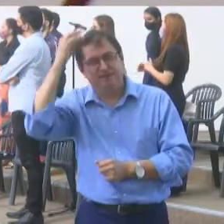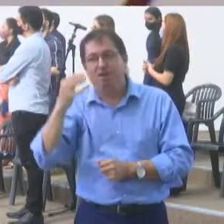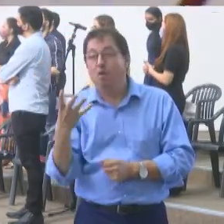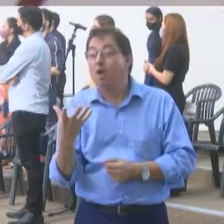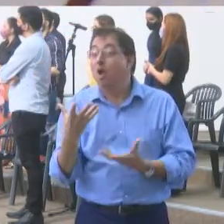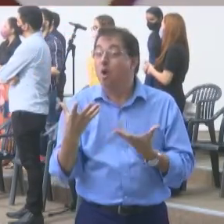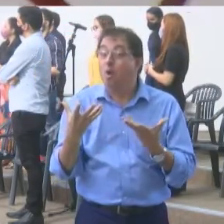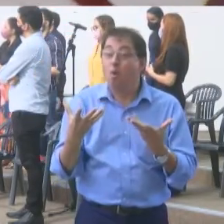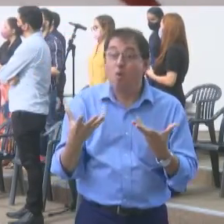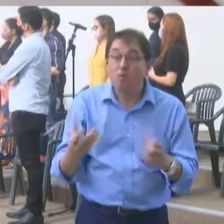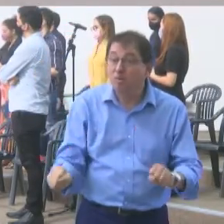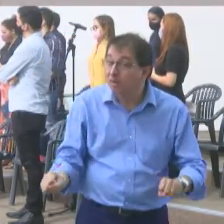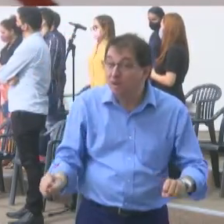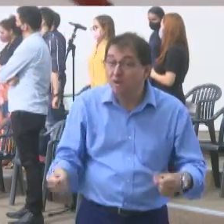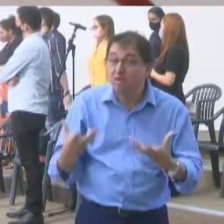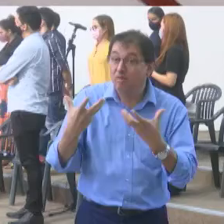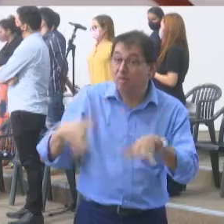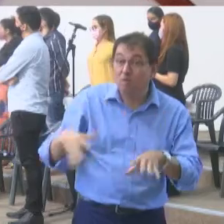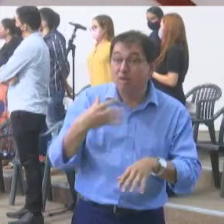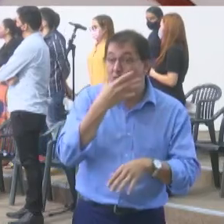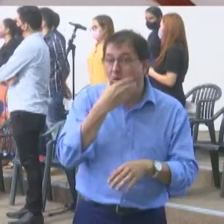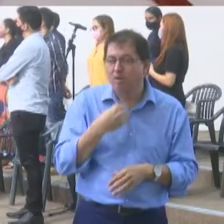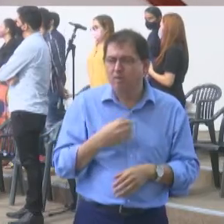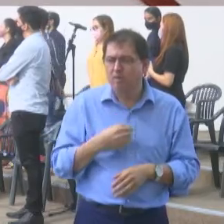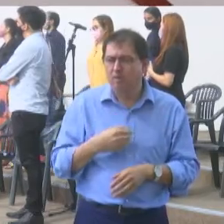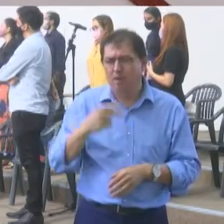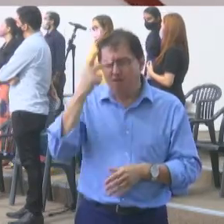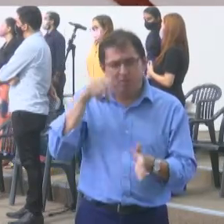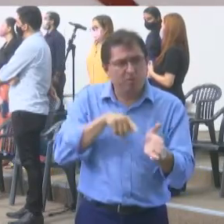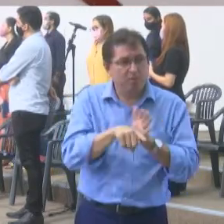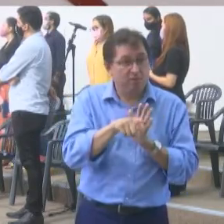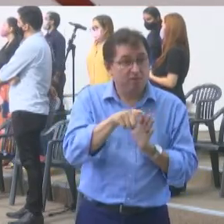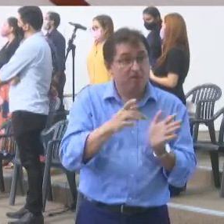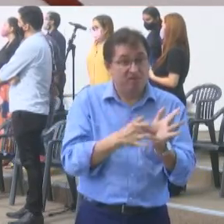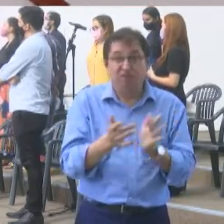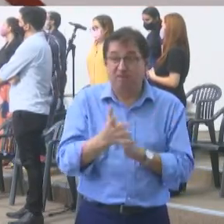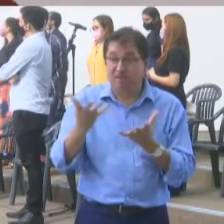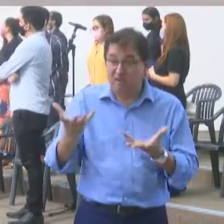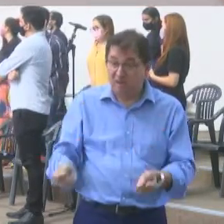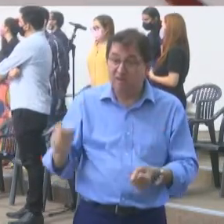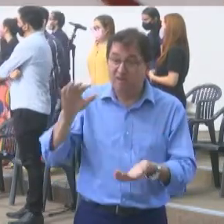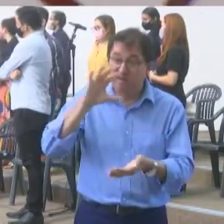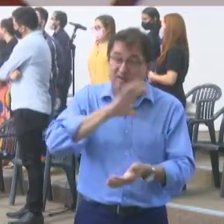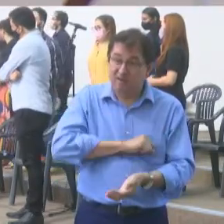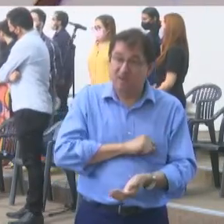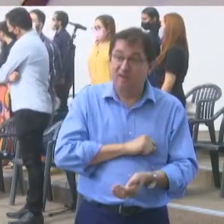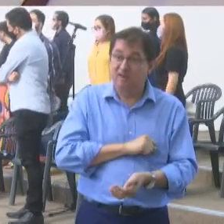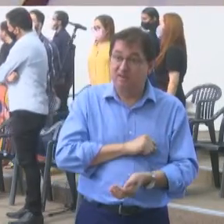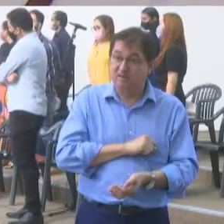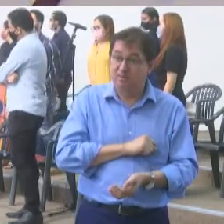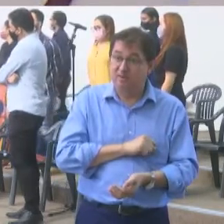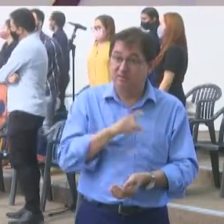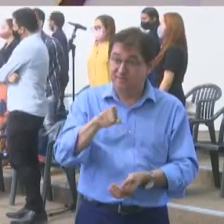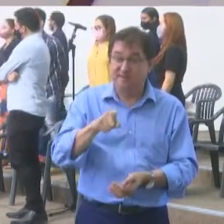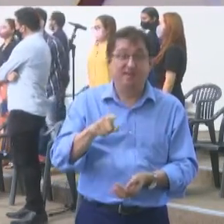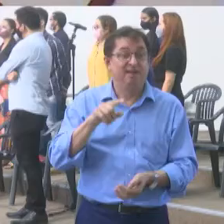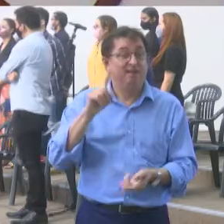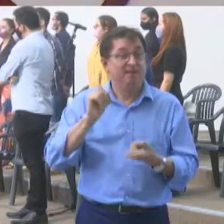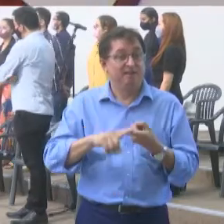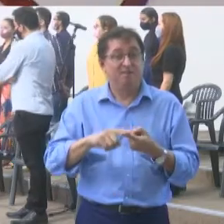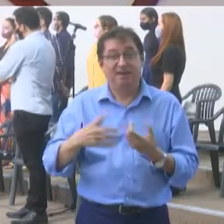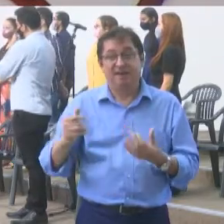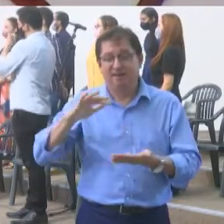quis. Alguém pergunta: Jesus quer te salvar? Vire para o seu vizinho, pergunte para ele: será que Jesus quer te salvar? Hein? Será que ele quer te